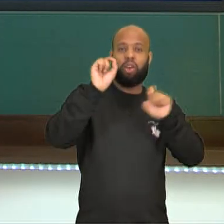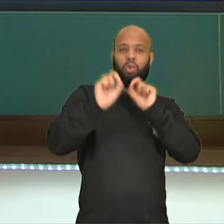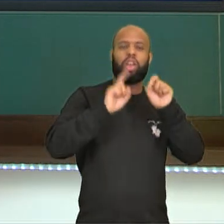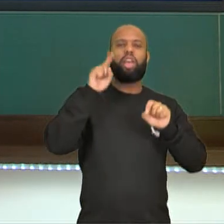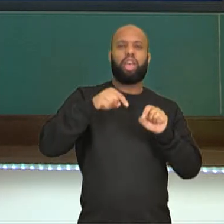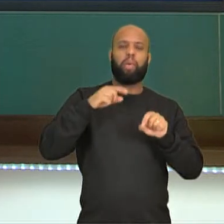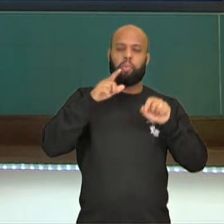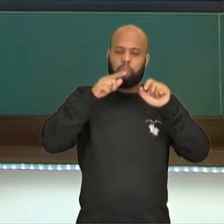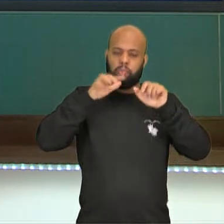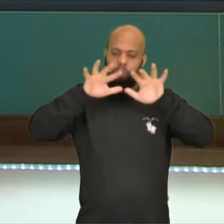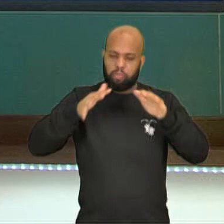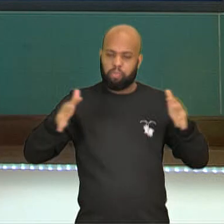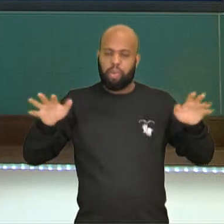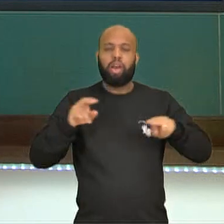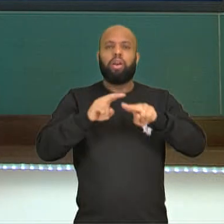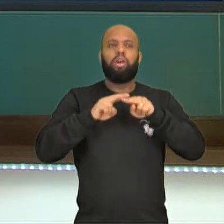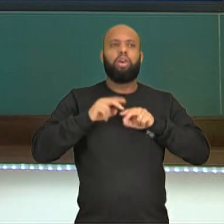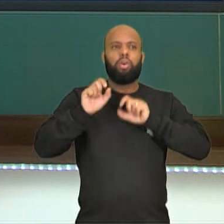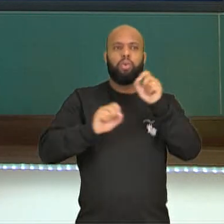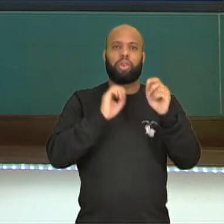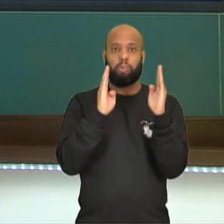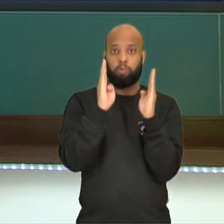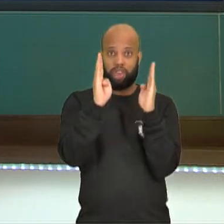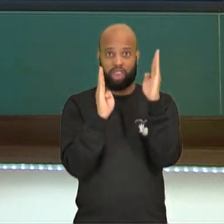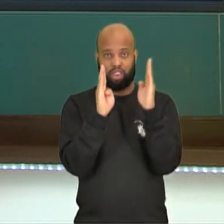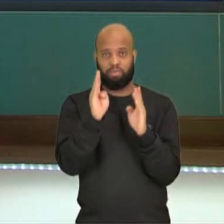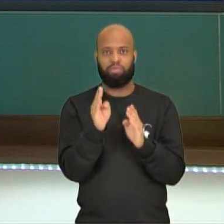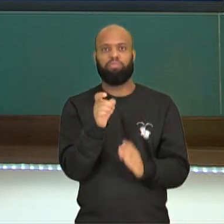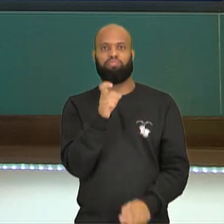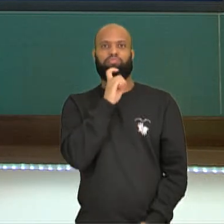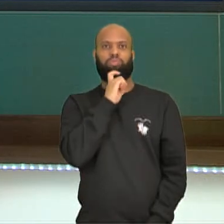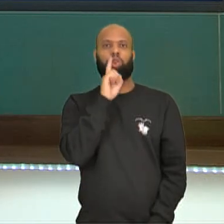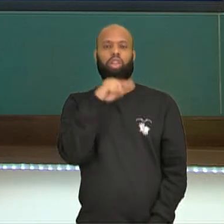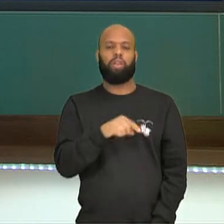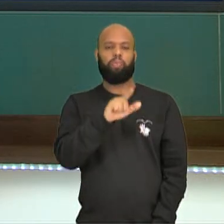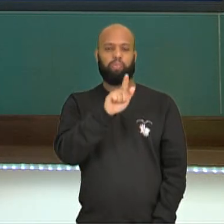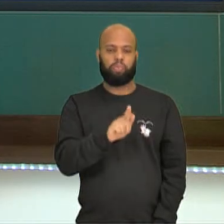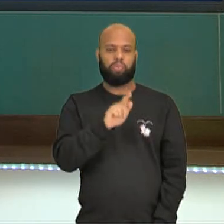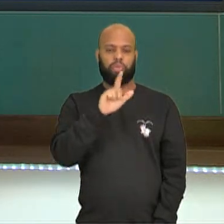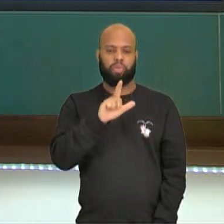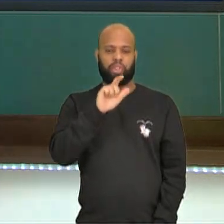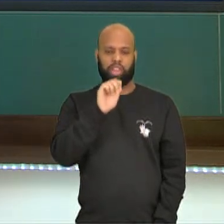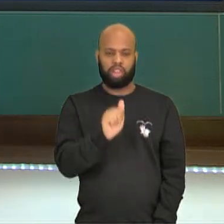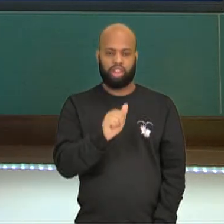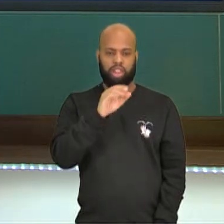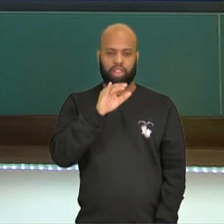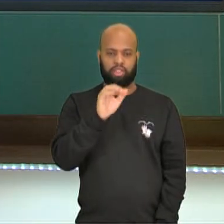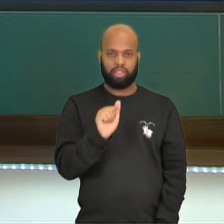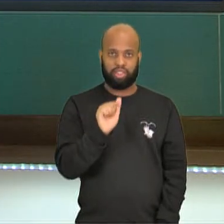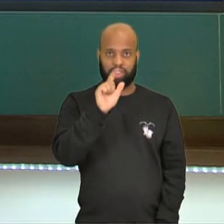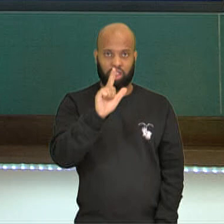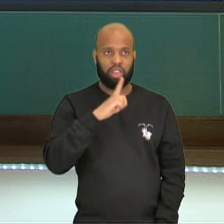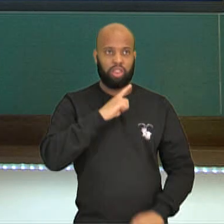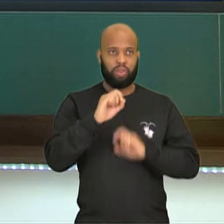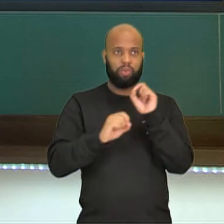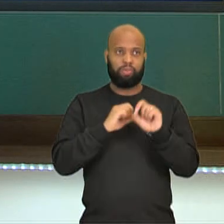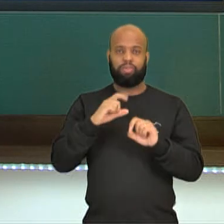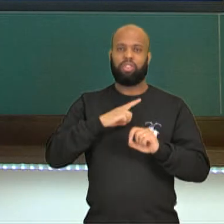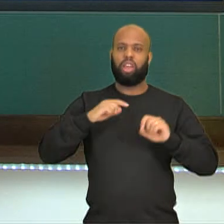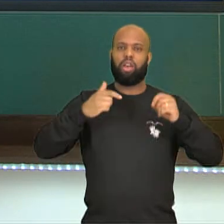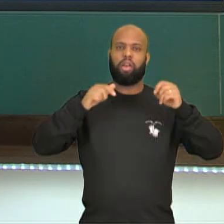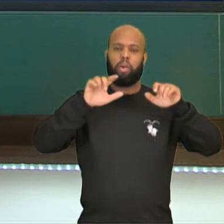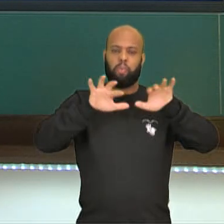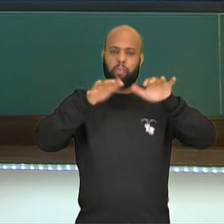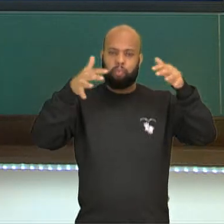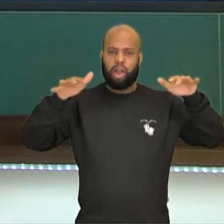por causa da era glacial, né, porque está congelado o mar. Então, o nível do mar era mais baixo, havendo a presença,